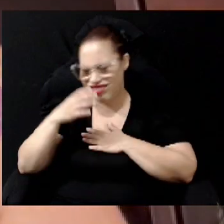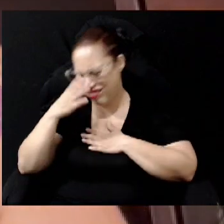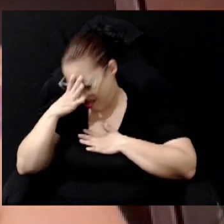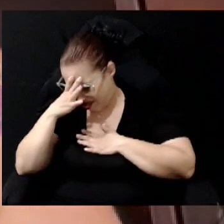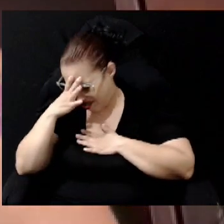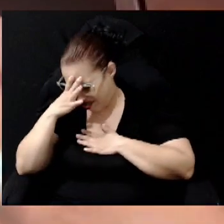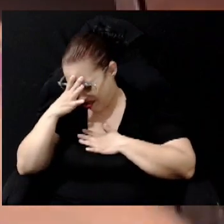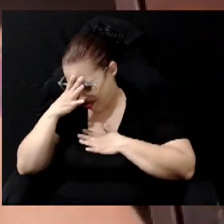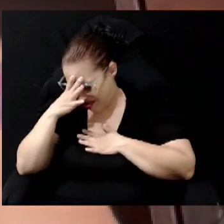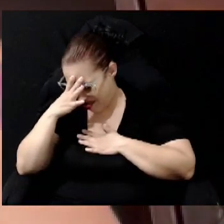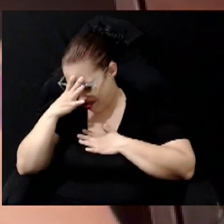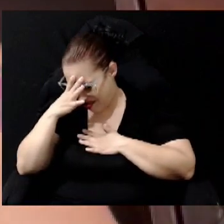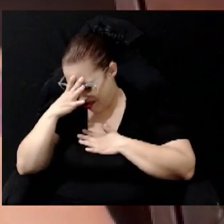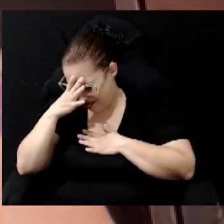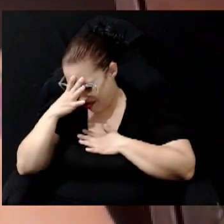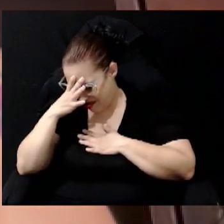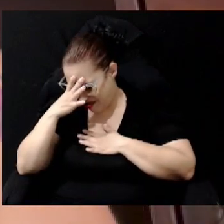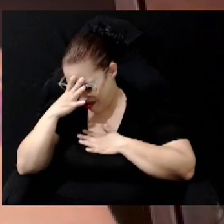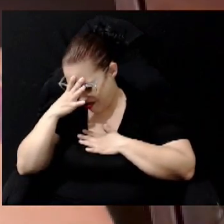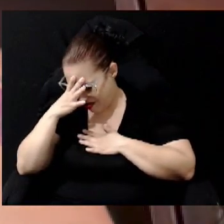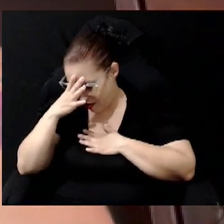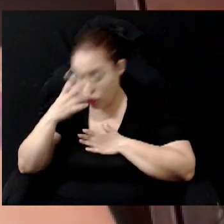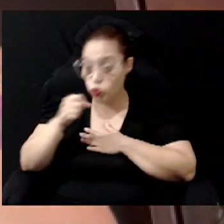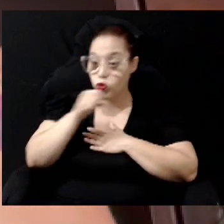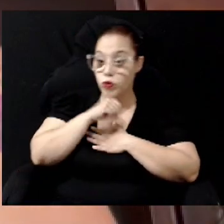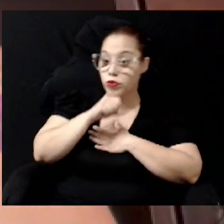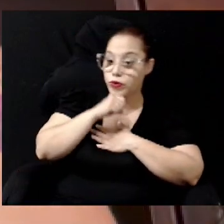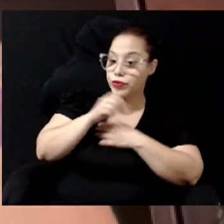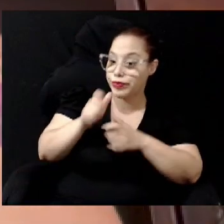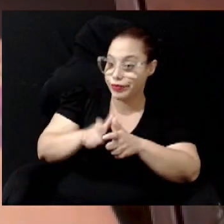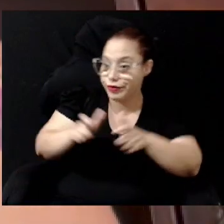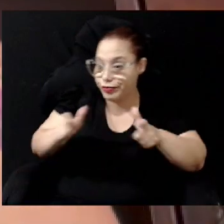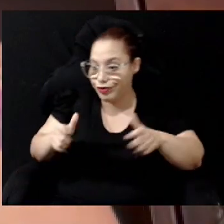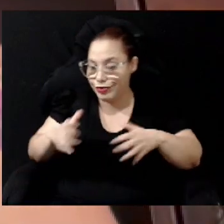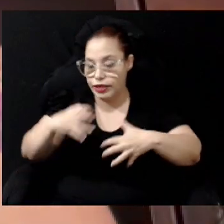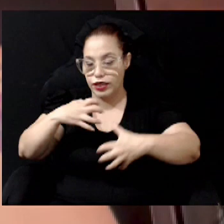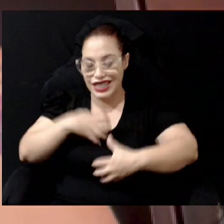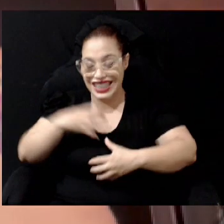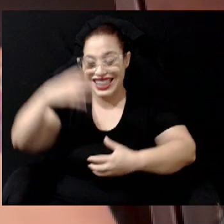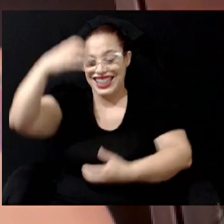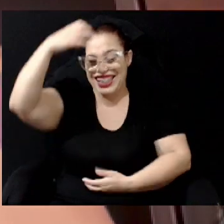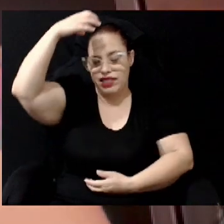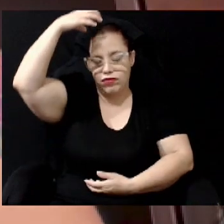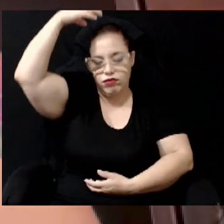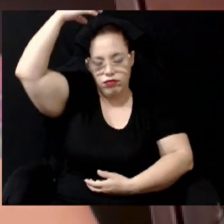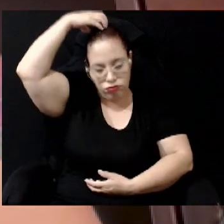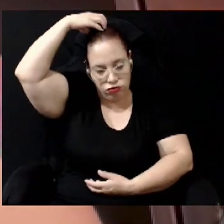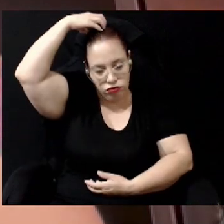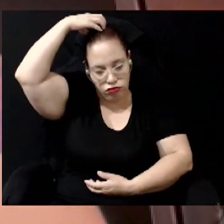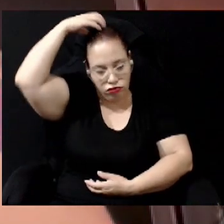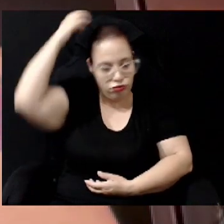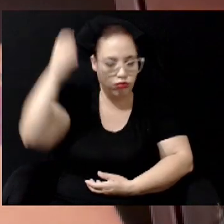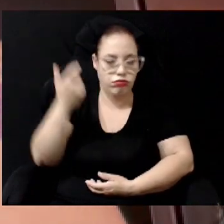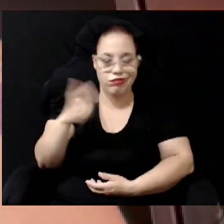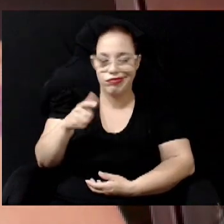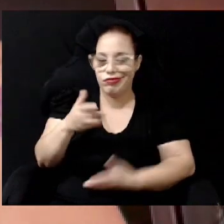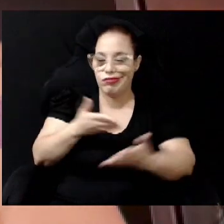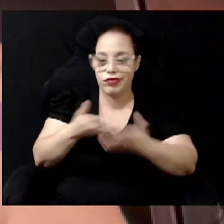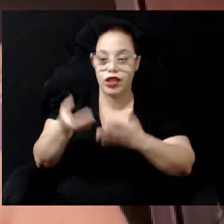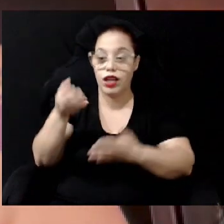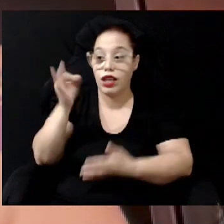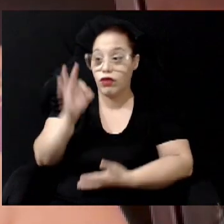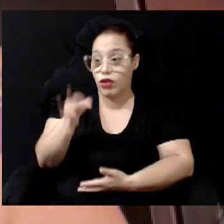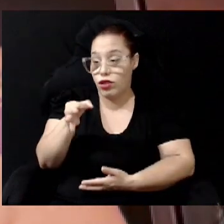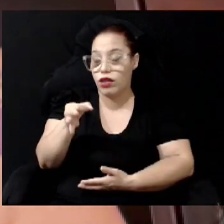E para os mais velhos, essa sensação de culpa, né, de não ter agido, embora